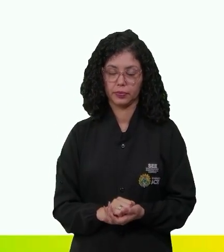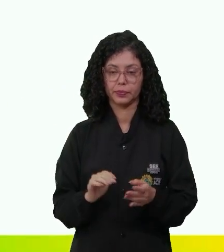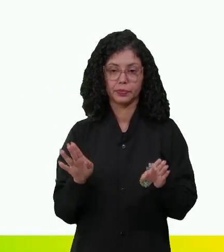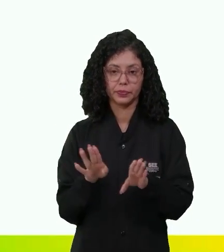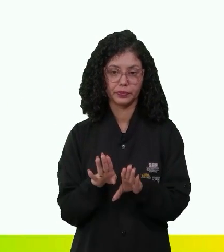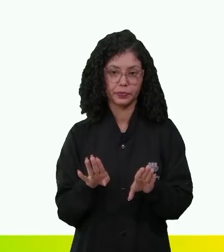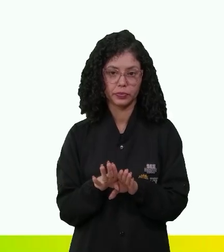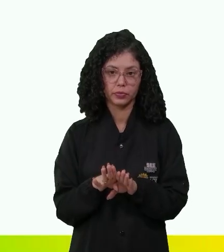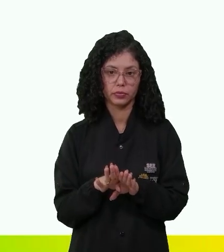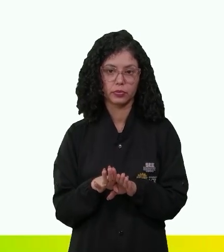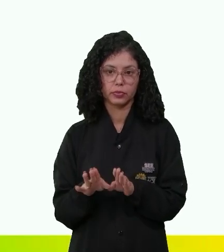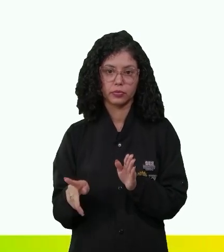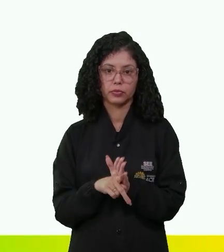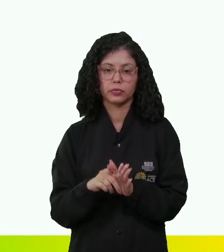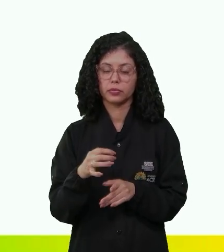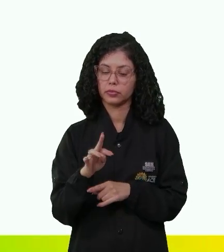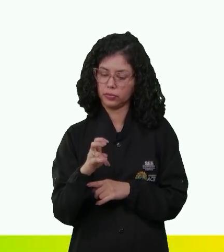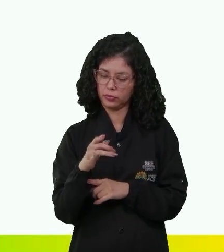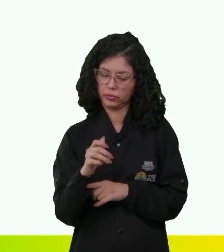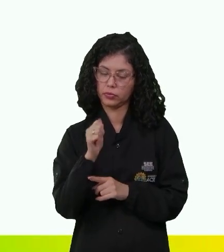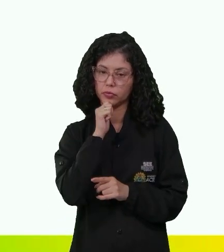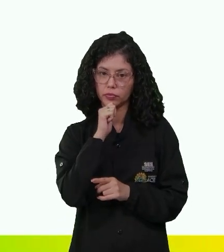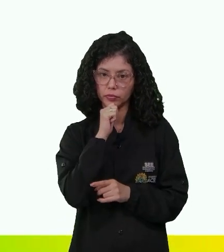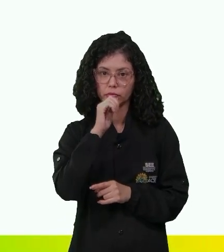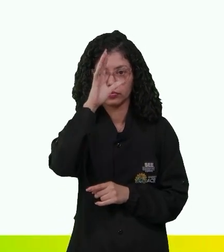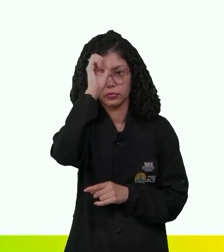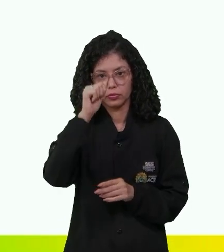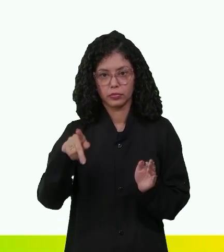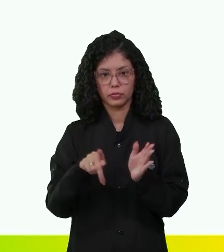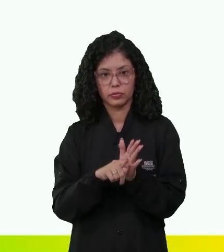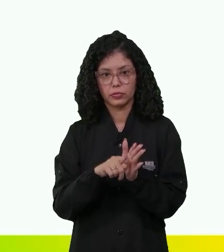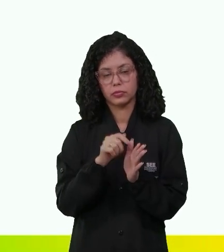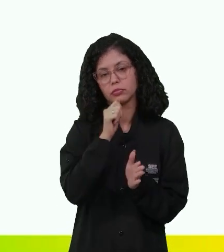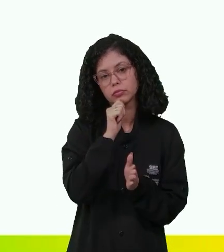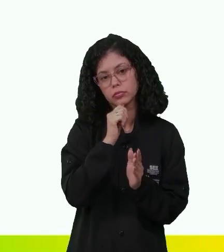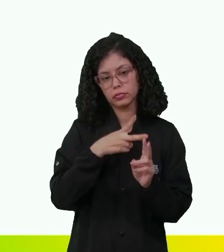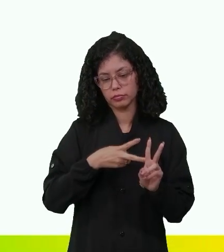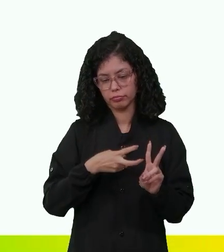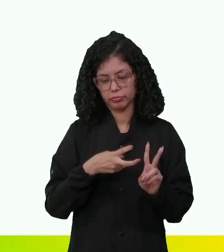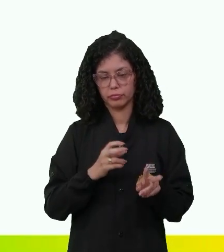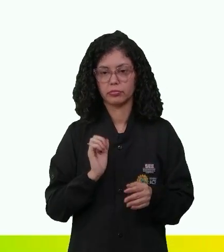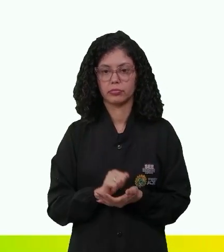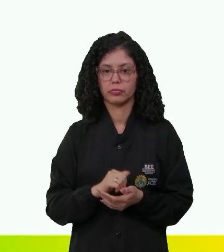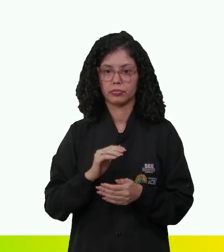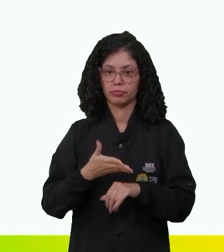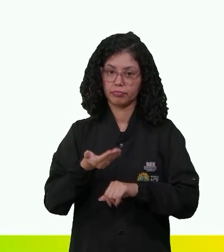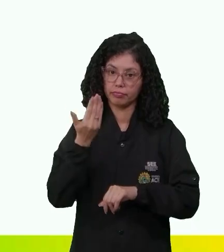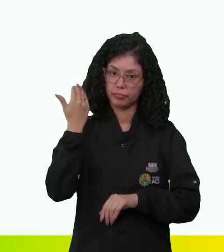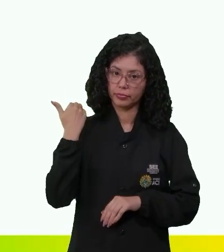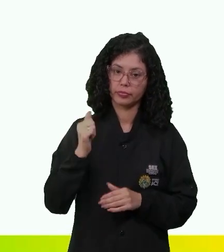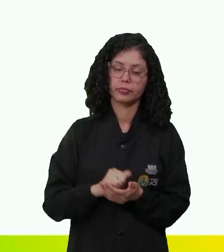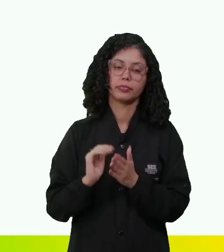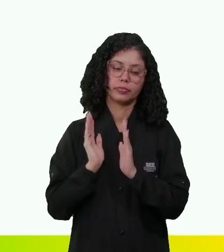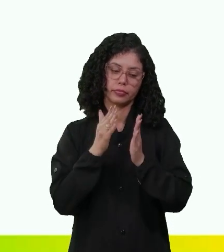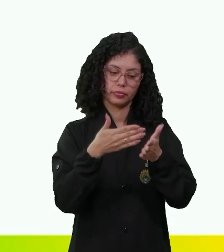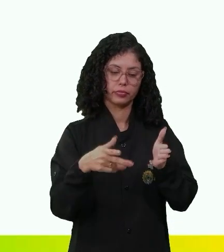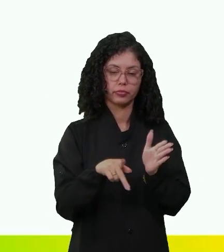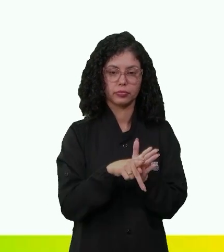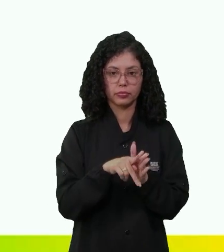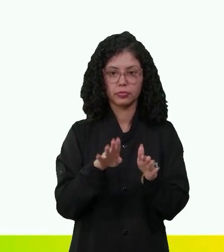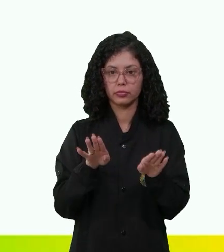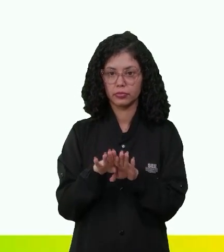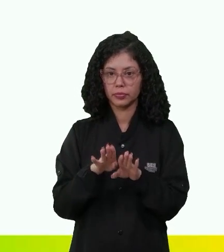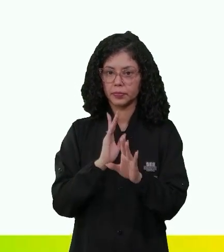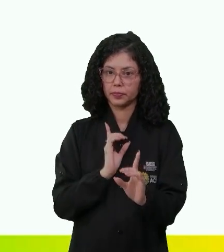também eram expedições de apresamento de indígenas. Mais tarde, foram destinadas também